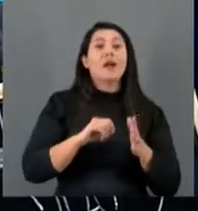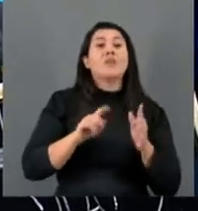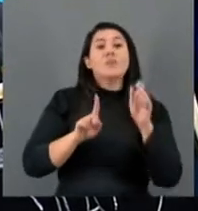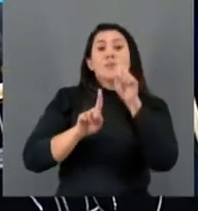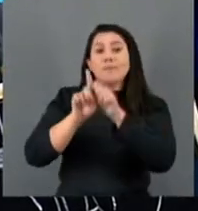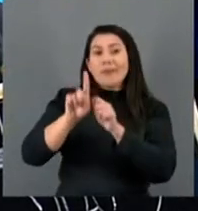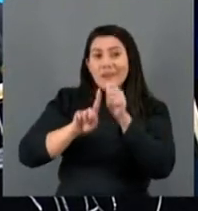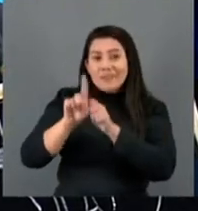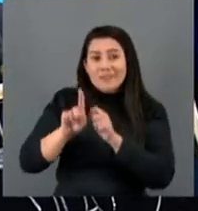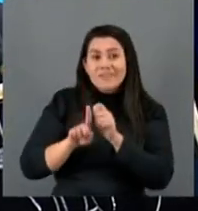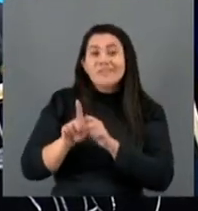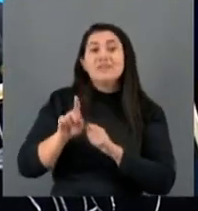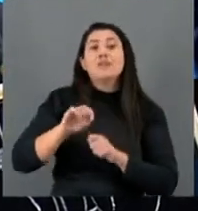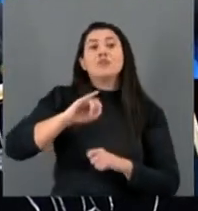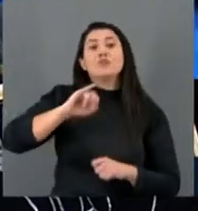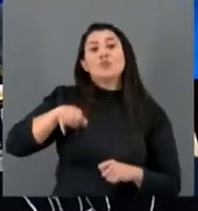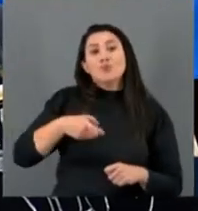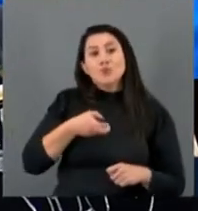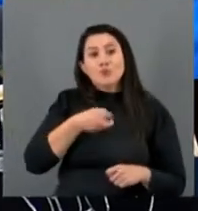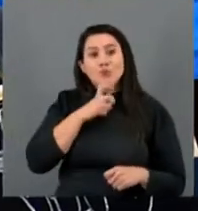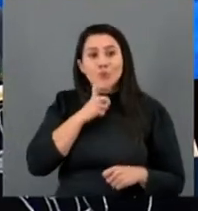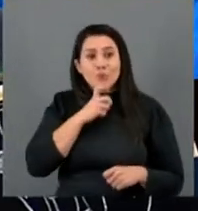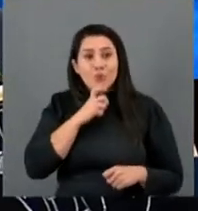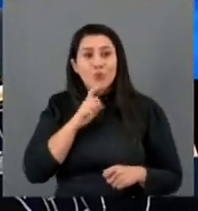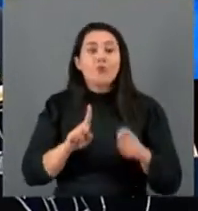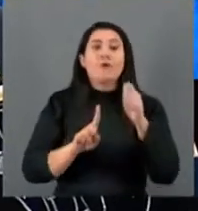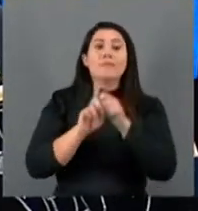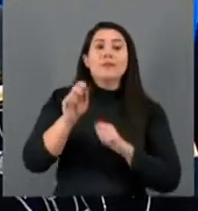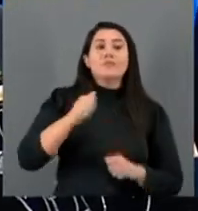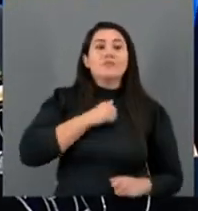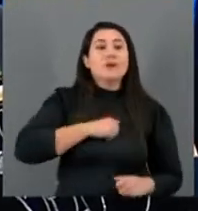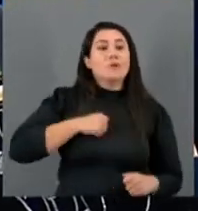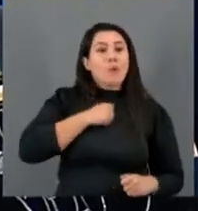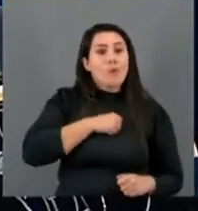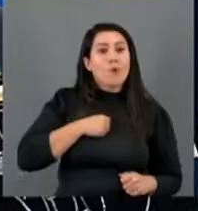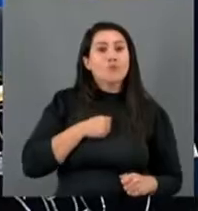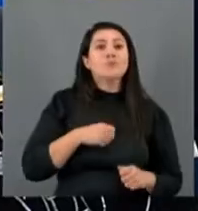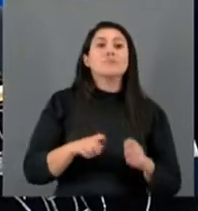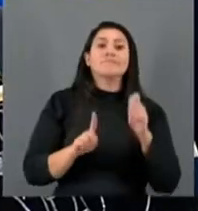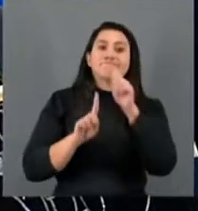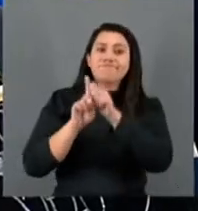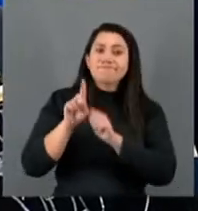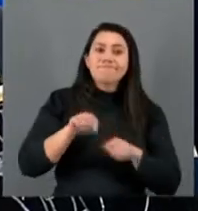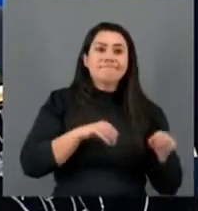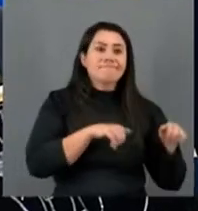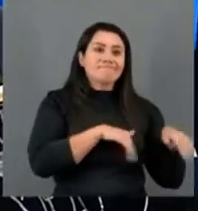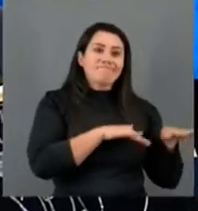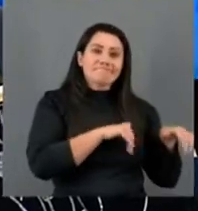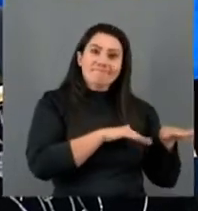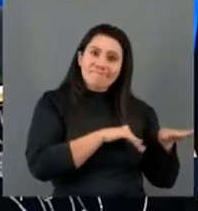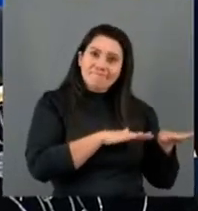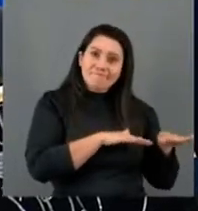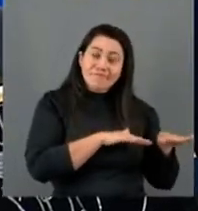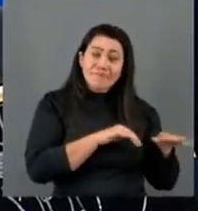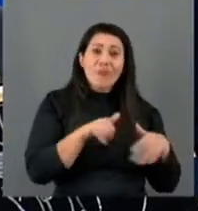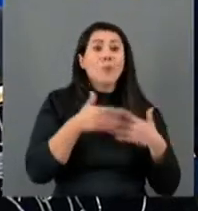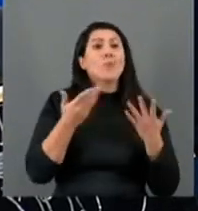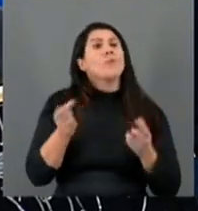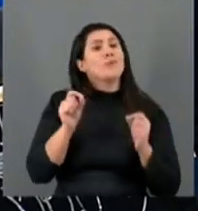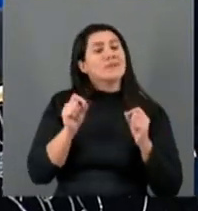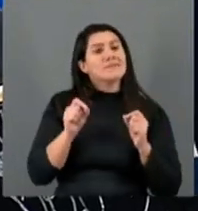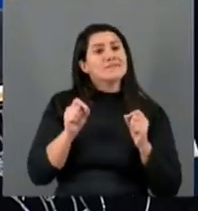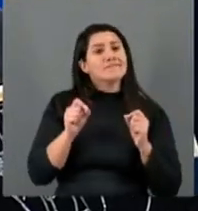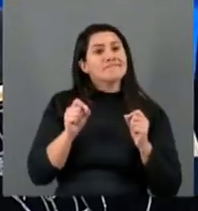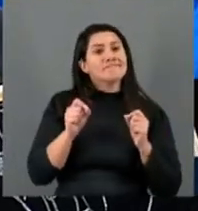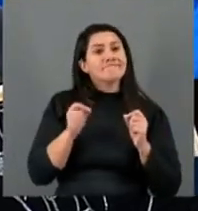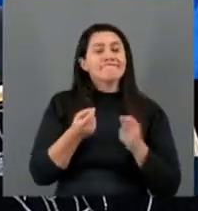agosto, de setembro? Que salto é esse? É só de óbvia conclusão que é preço